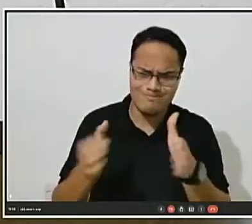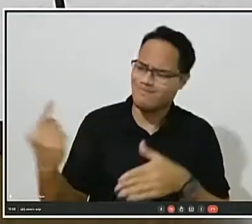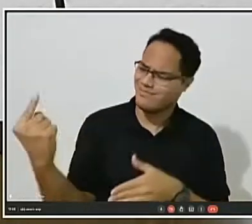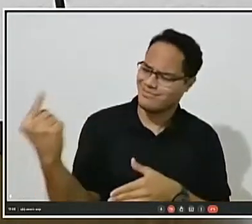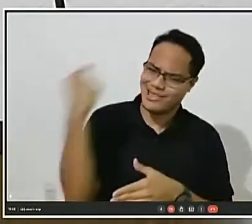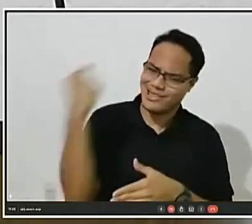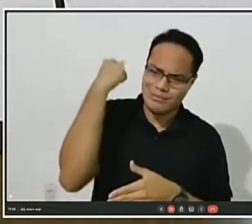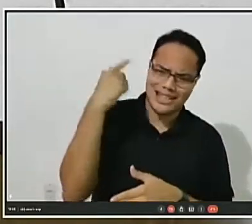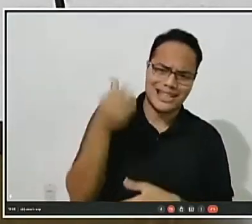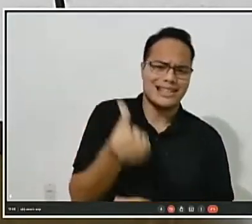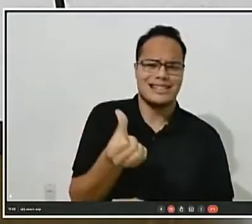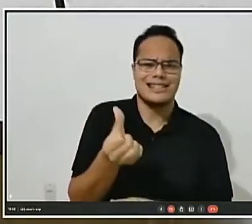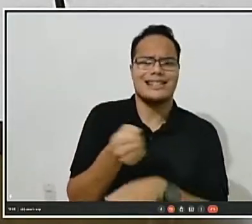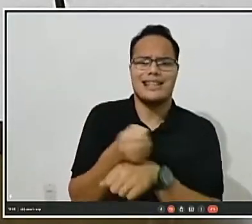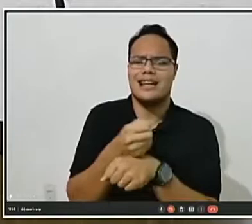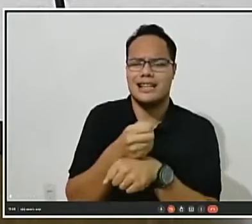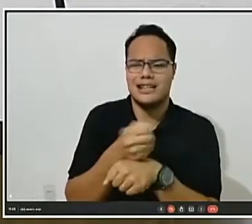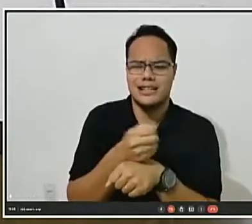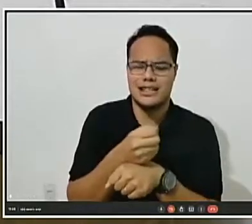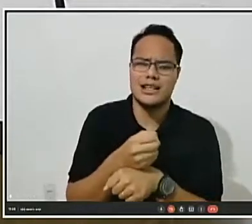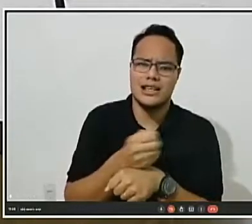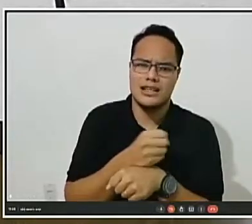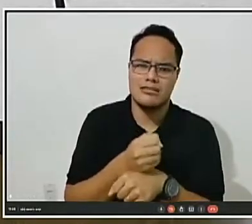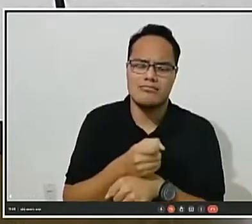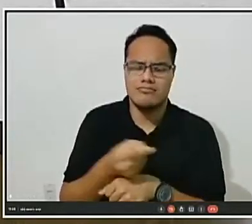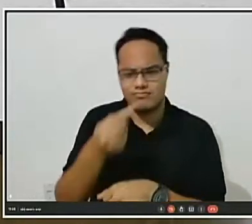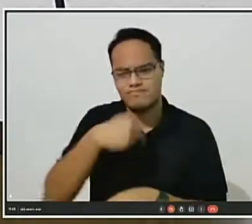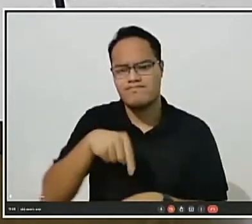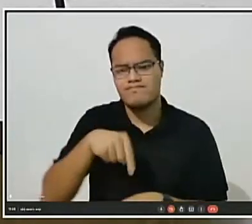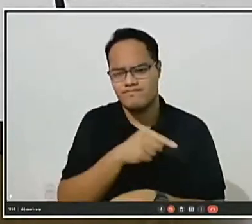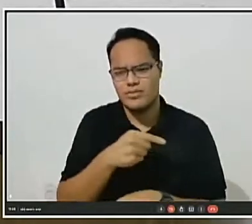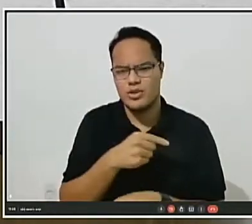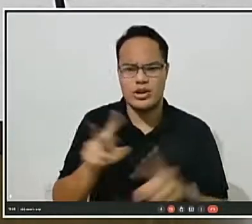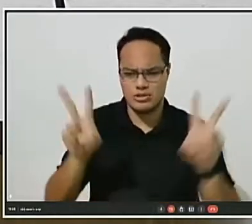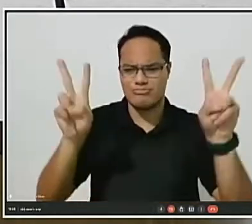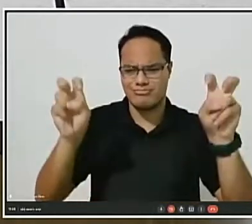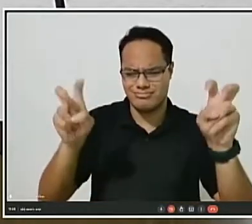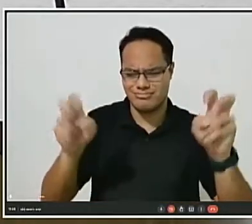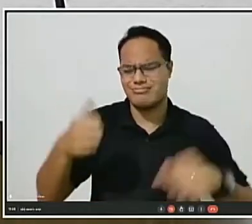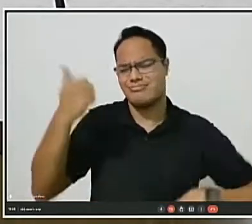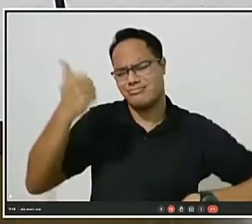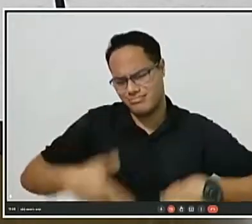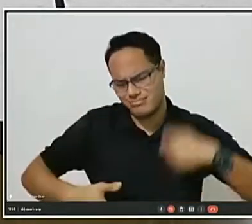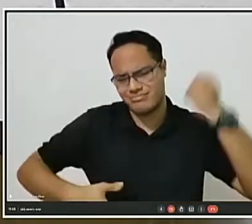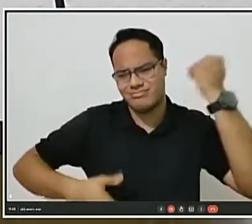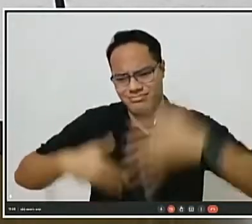anos atrás, a gente correu muito sobre esse asfalto, mas não conseguimos recurso.